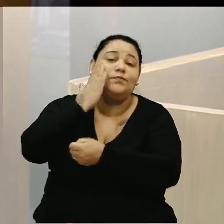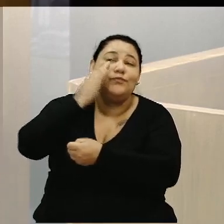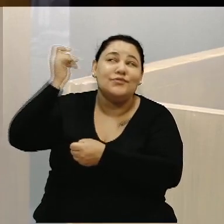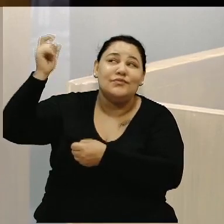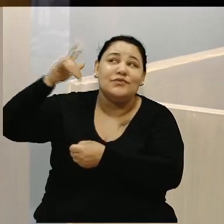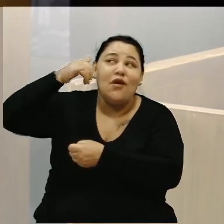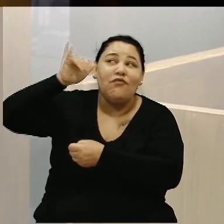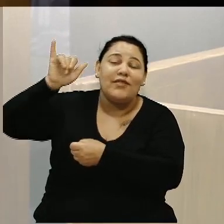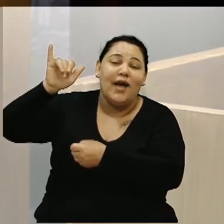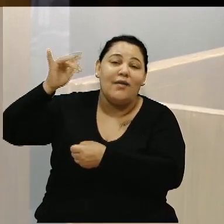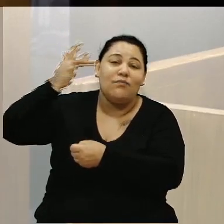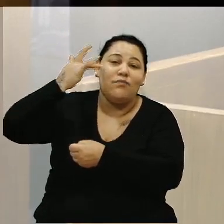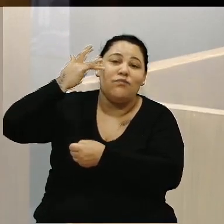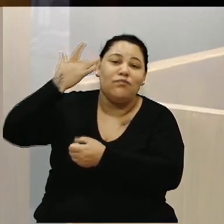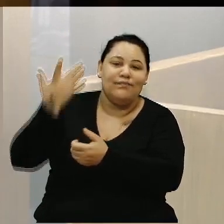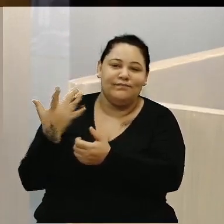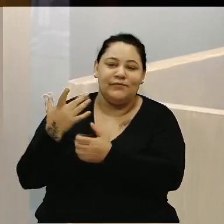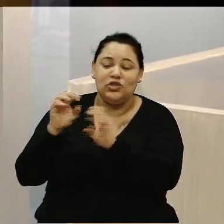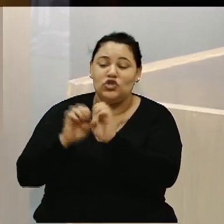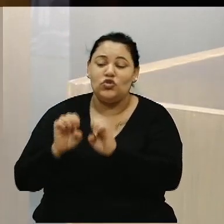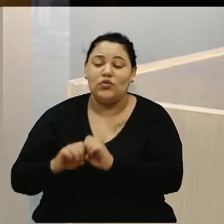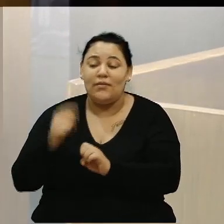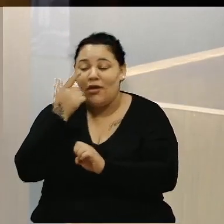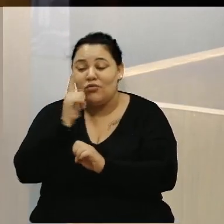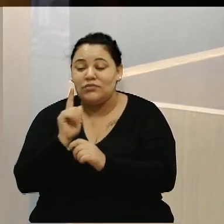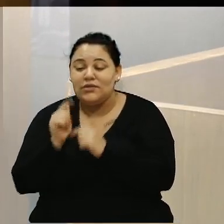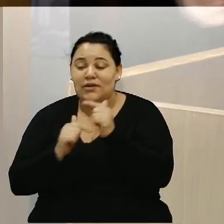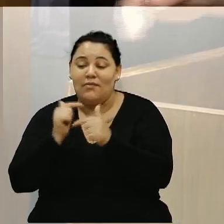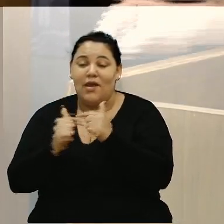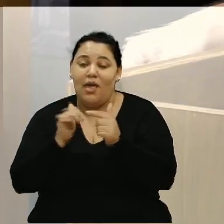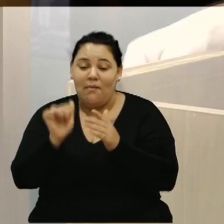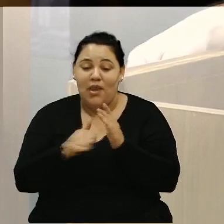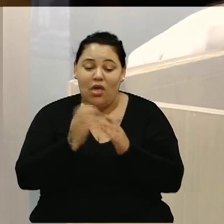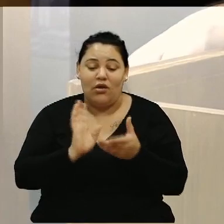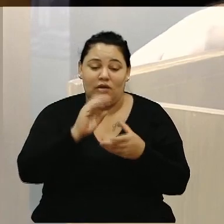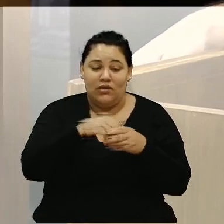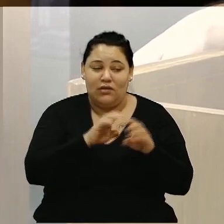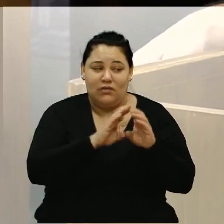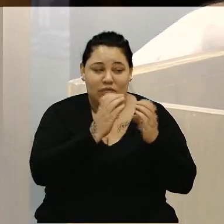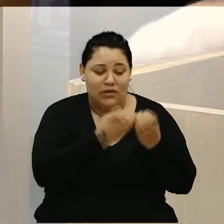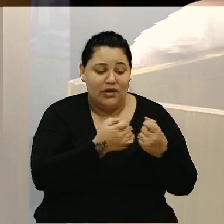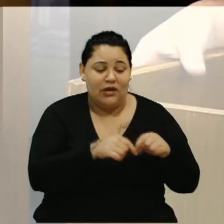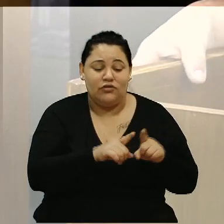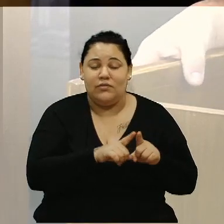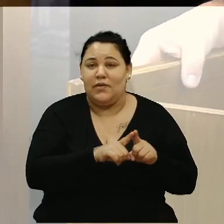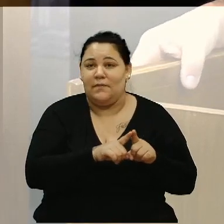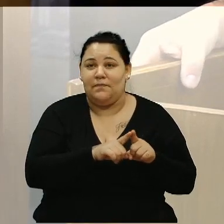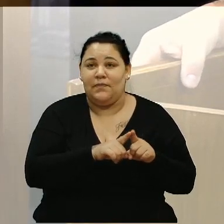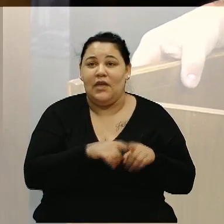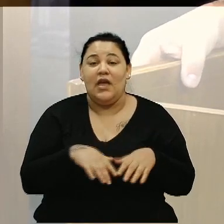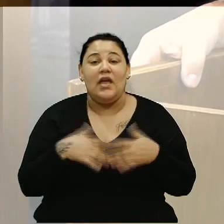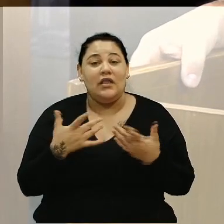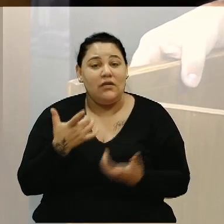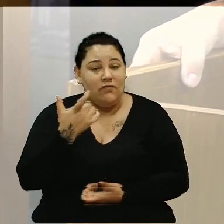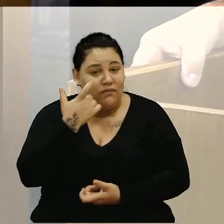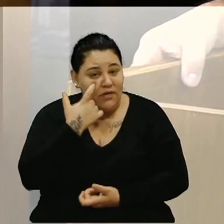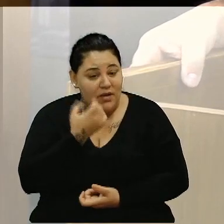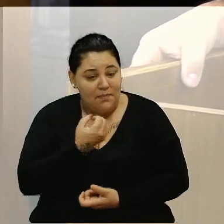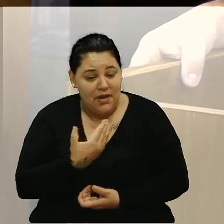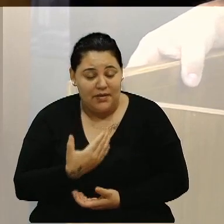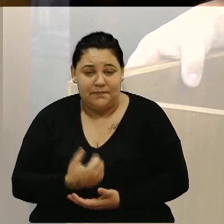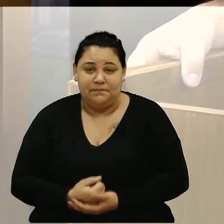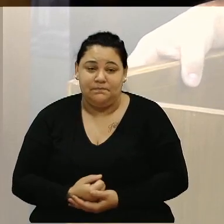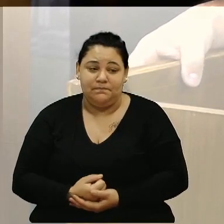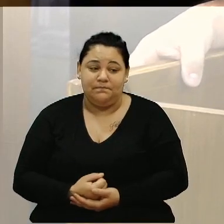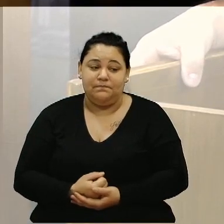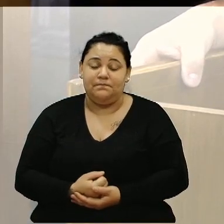coletes, ter estrutura para poder trabalhar na comunidade. Então vejam bem, há